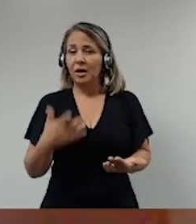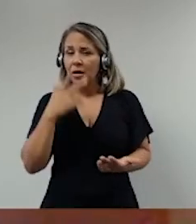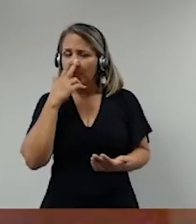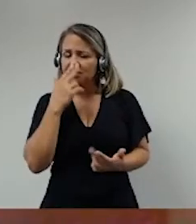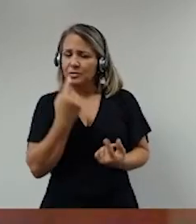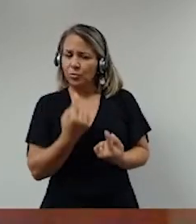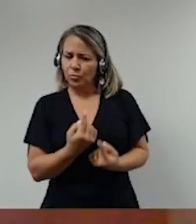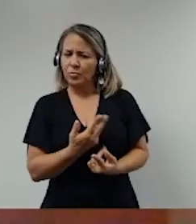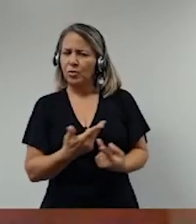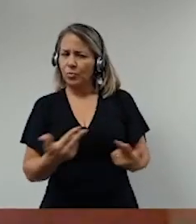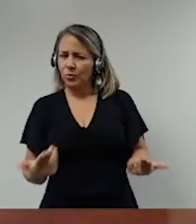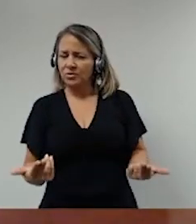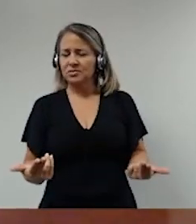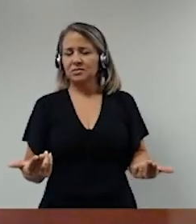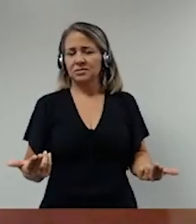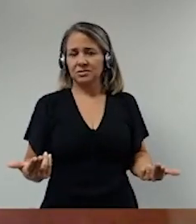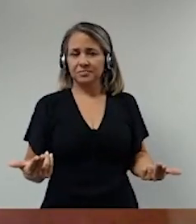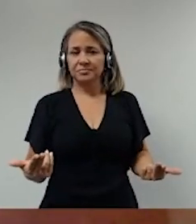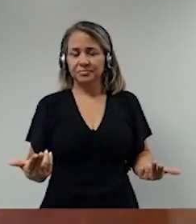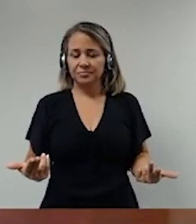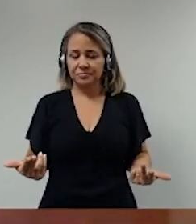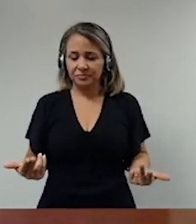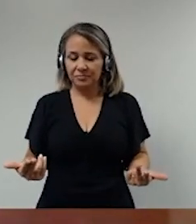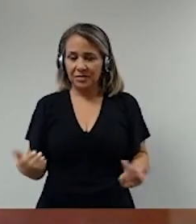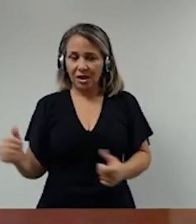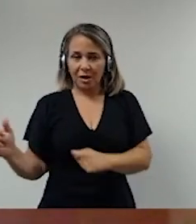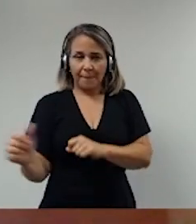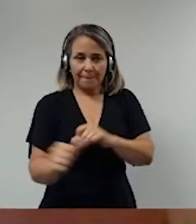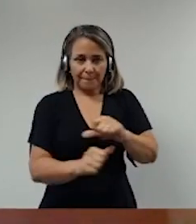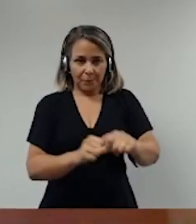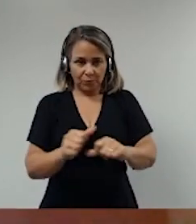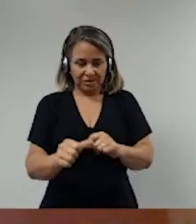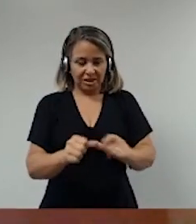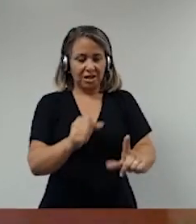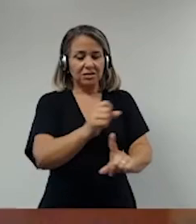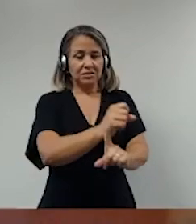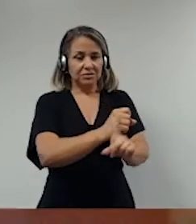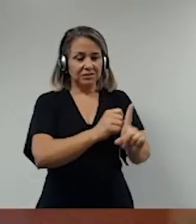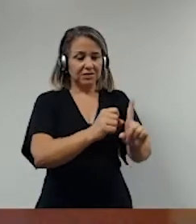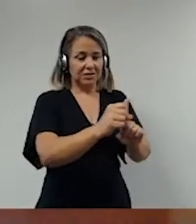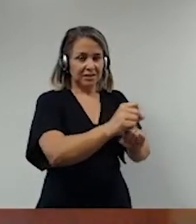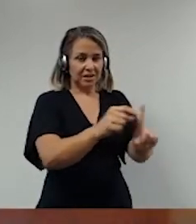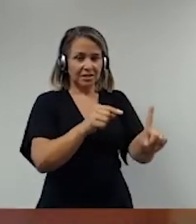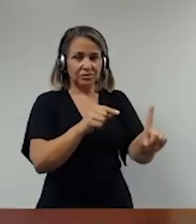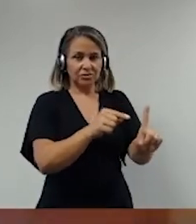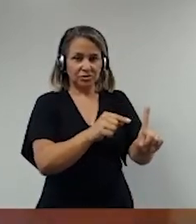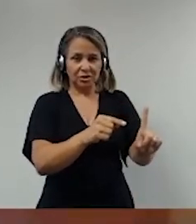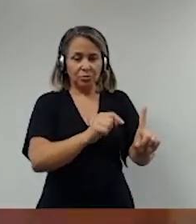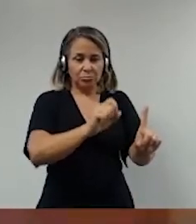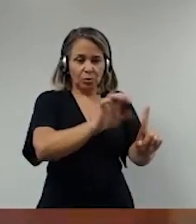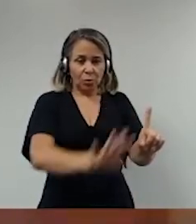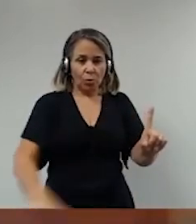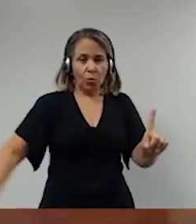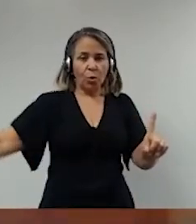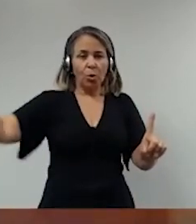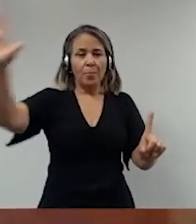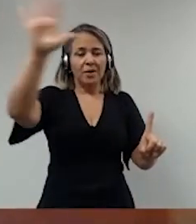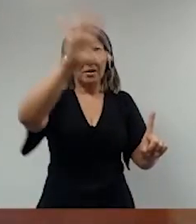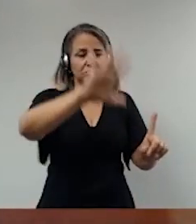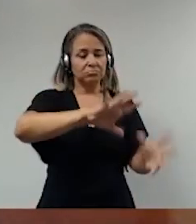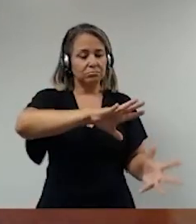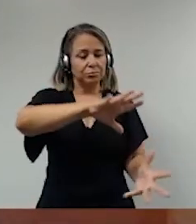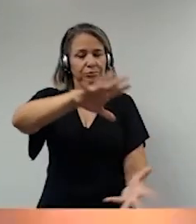coisa é a gente mudar a sociedade de uma maneira global e,